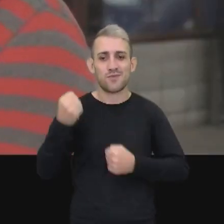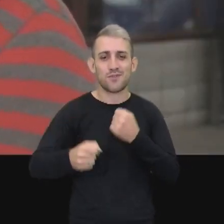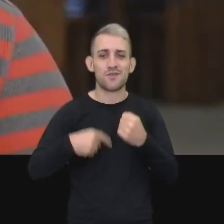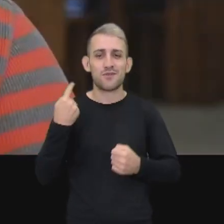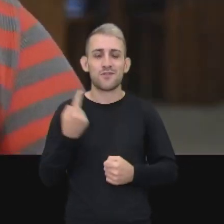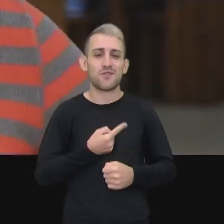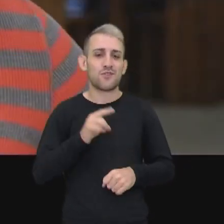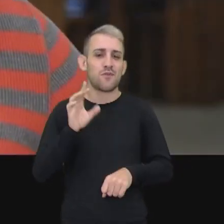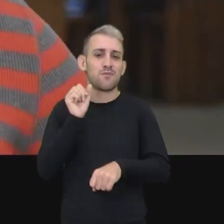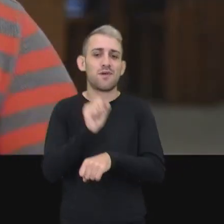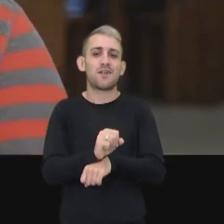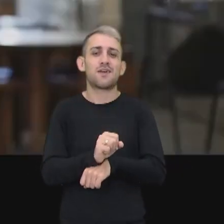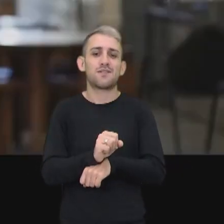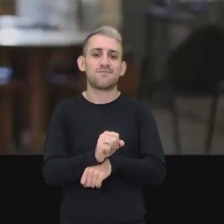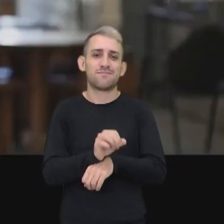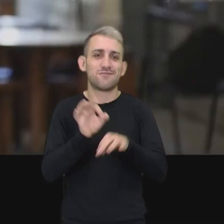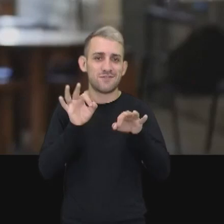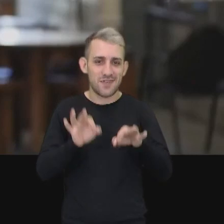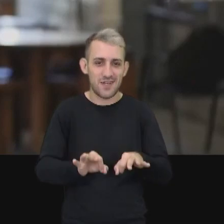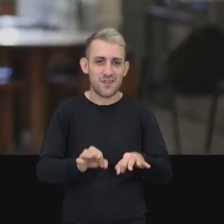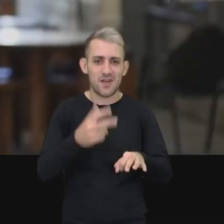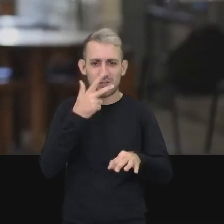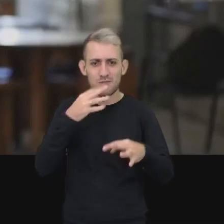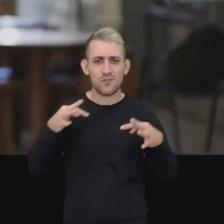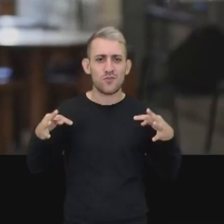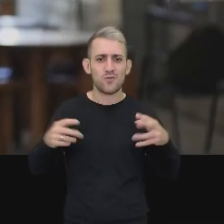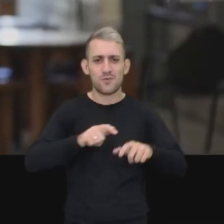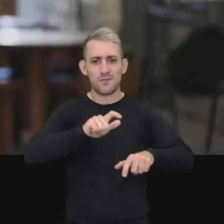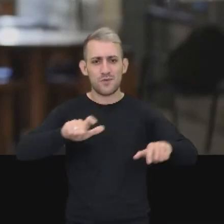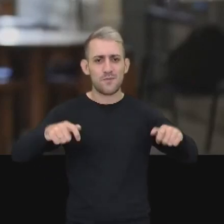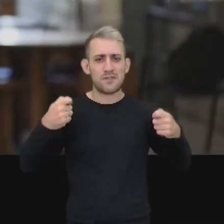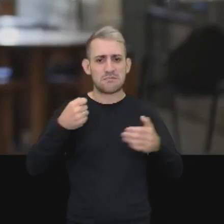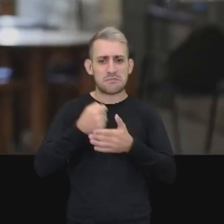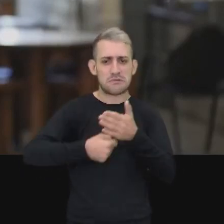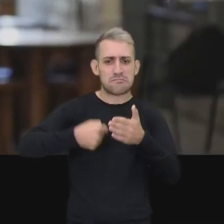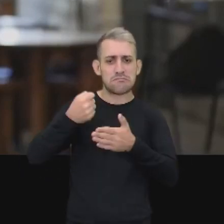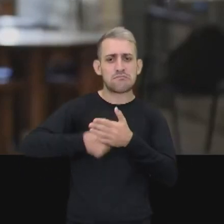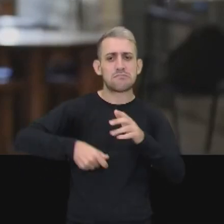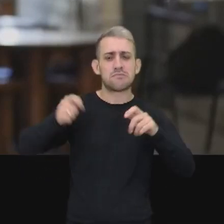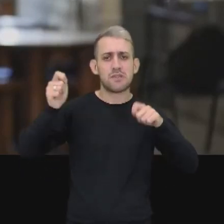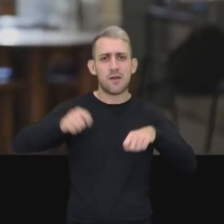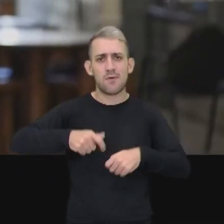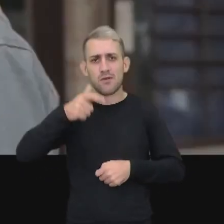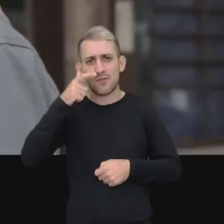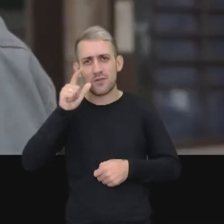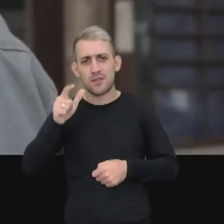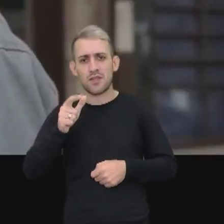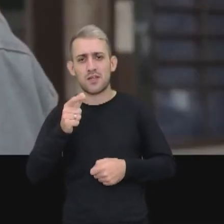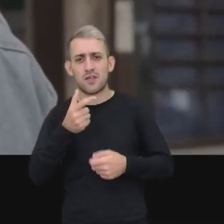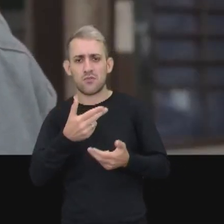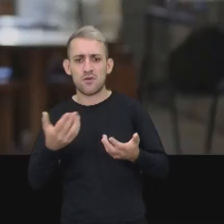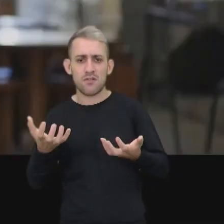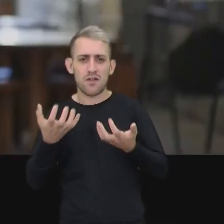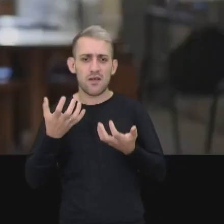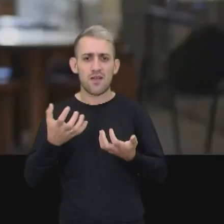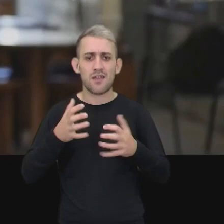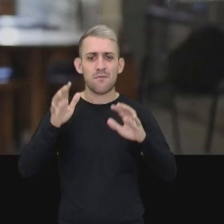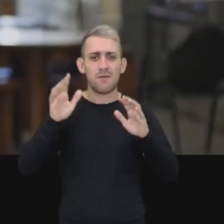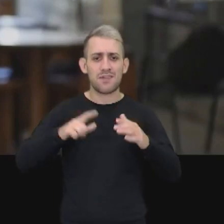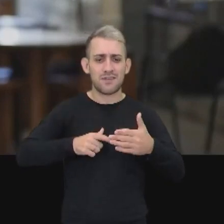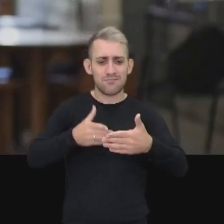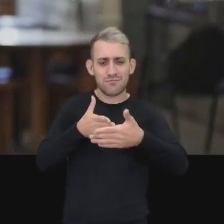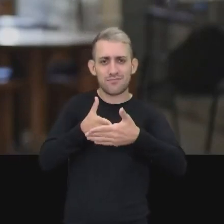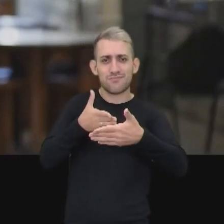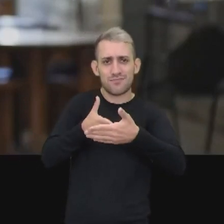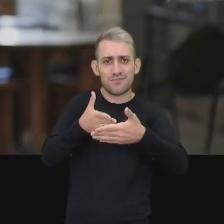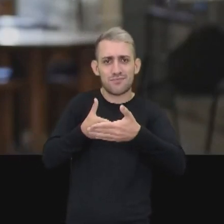mesmo lugar. Como você quer que seja justo? Acho que todo mundo precisa batalhar muito para conseguir o que quer, mas tem barreiras que